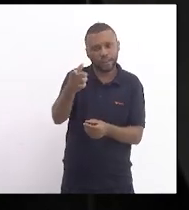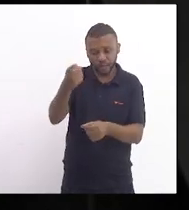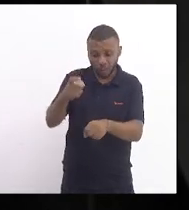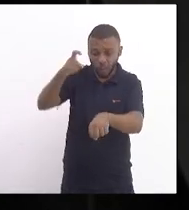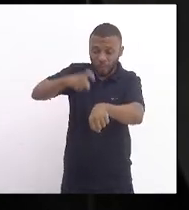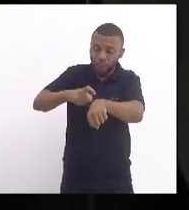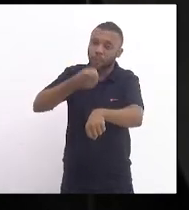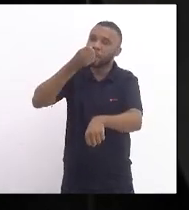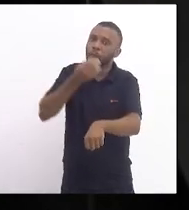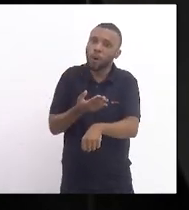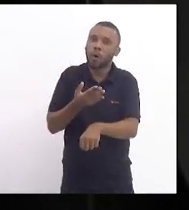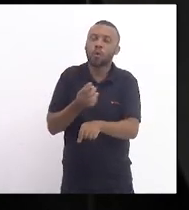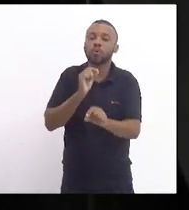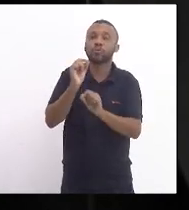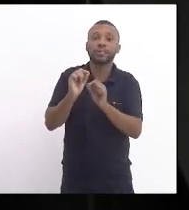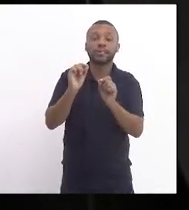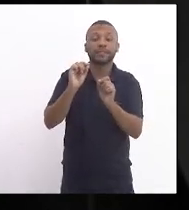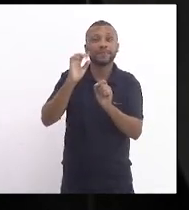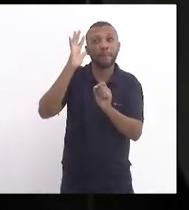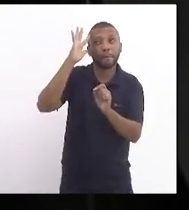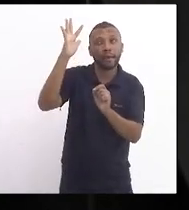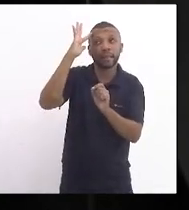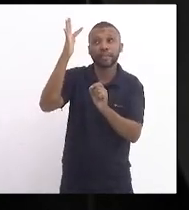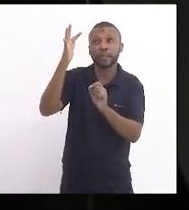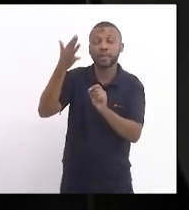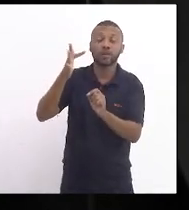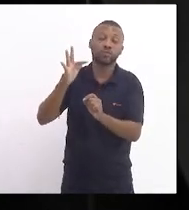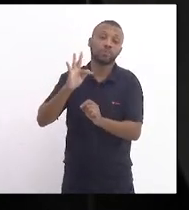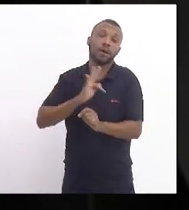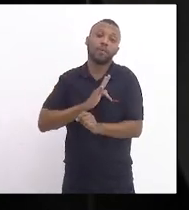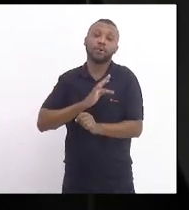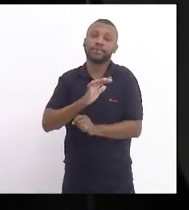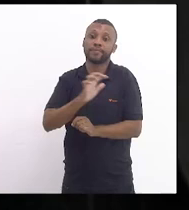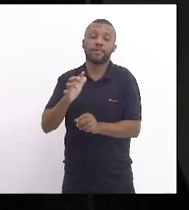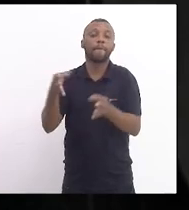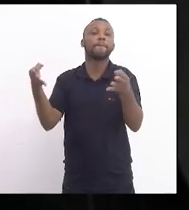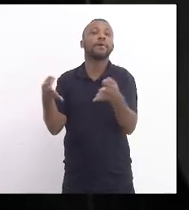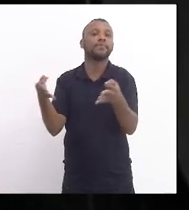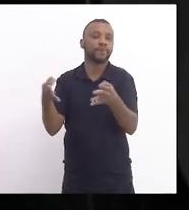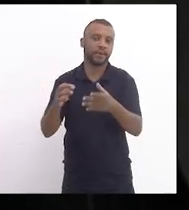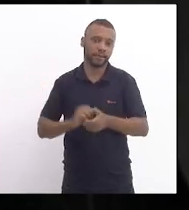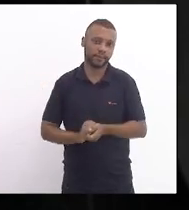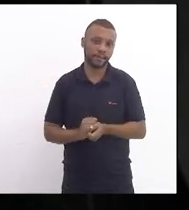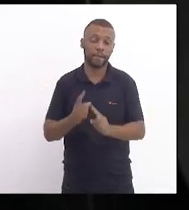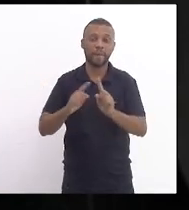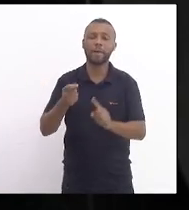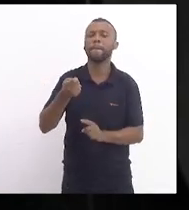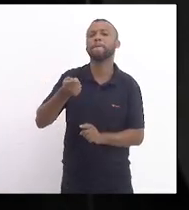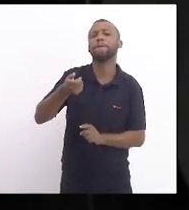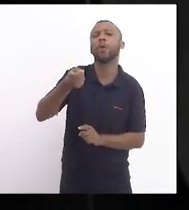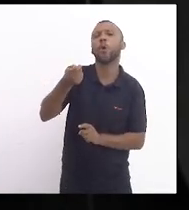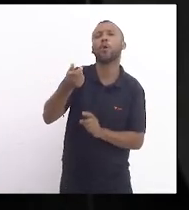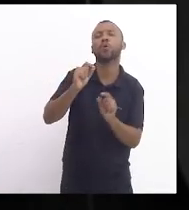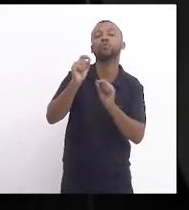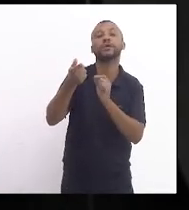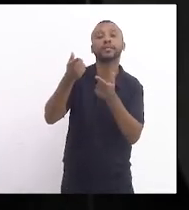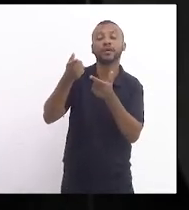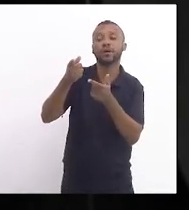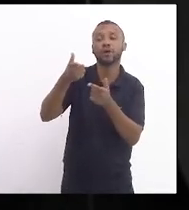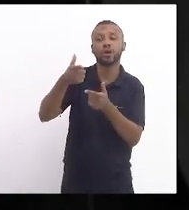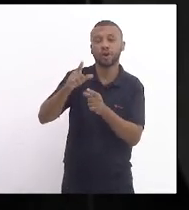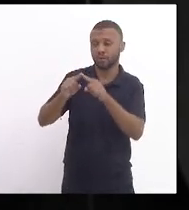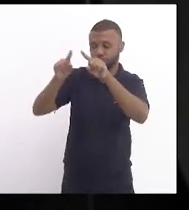deseja a polícia civil mas eu tenho absoluta certeza que isso ainda é muito pouco daquilo que os